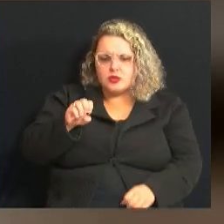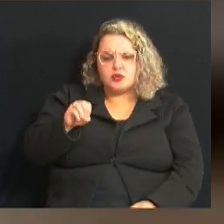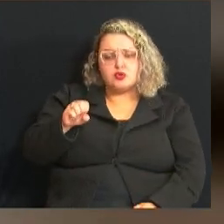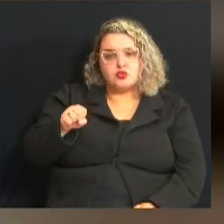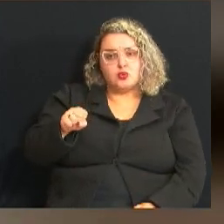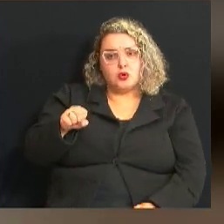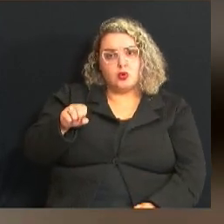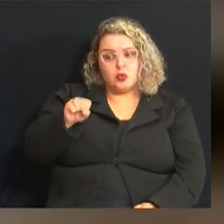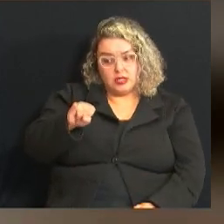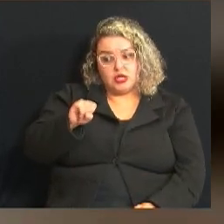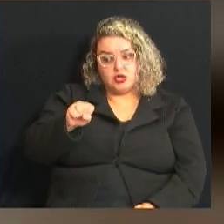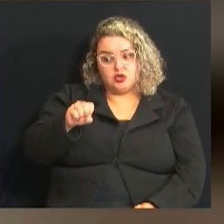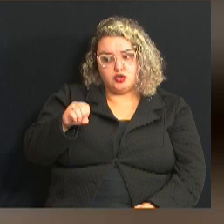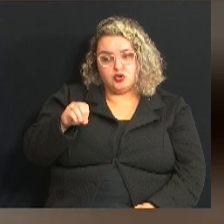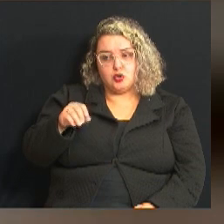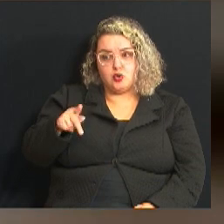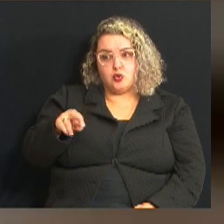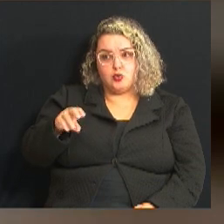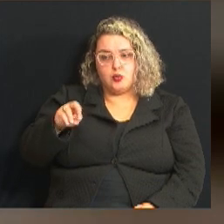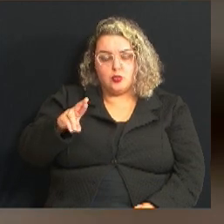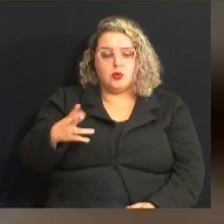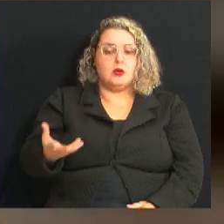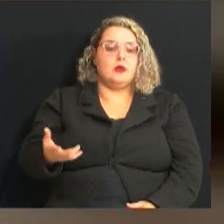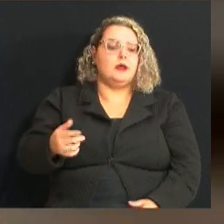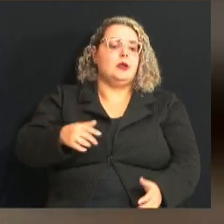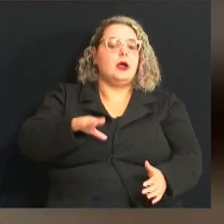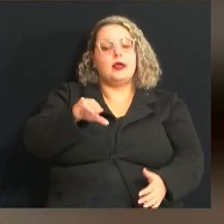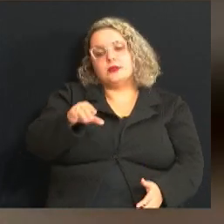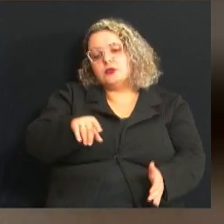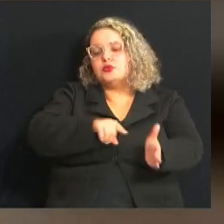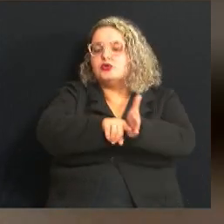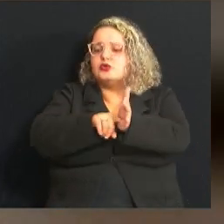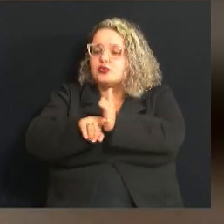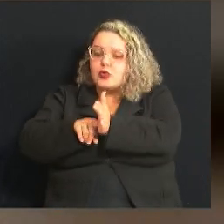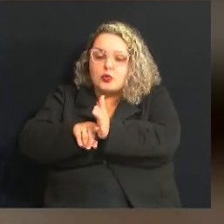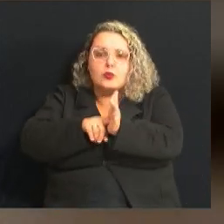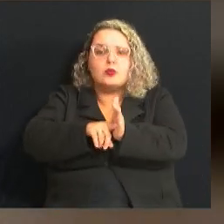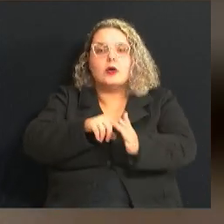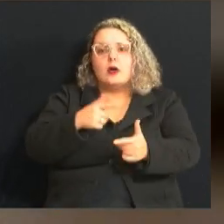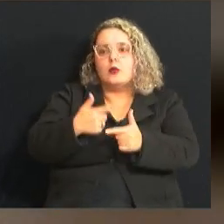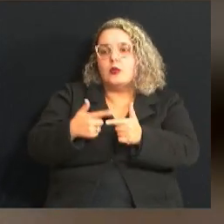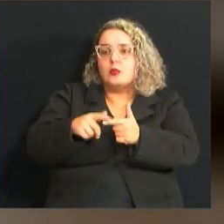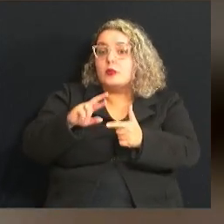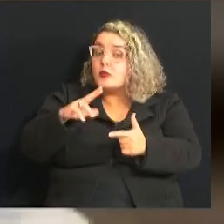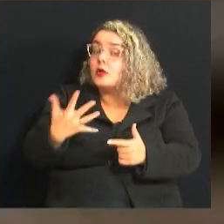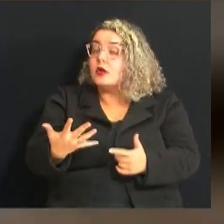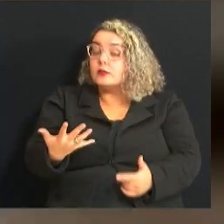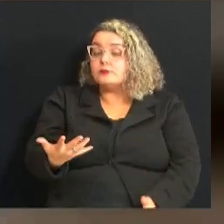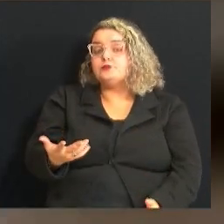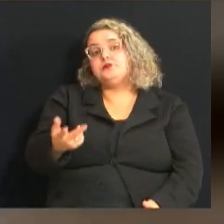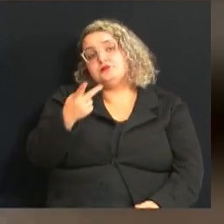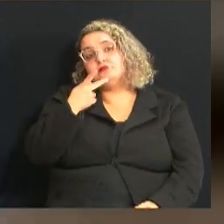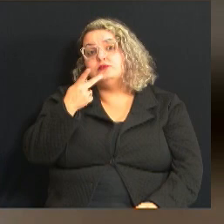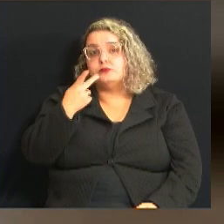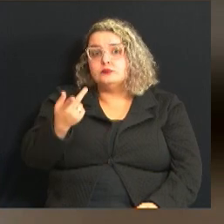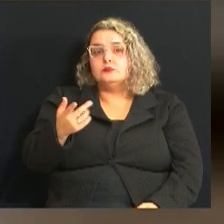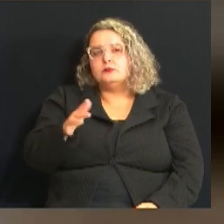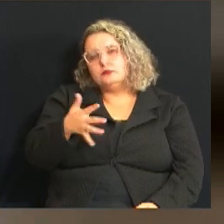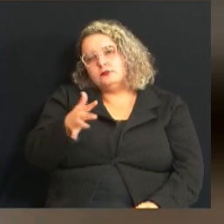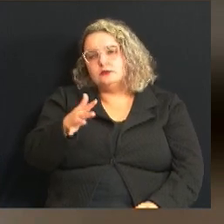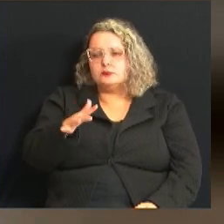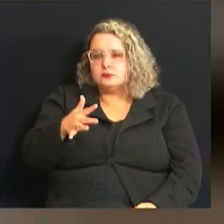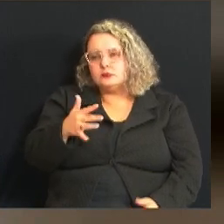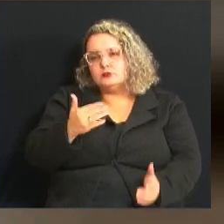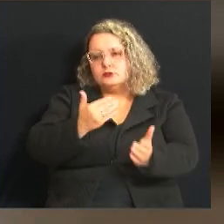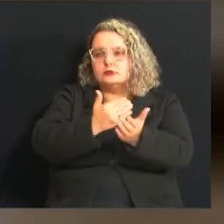que está focado na busca de soluções para os problemas, aí é que começa. Mas eu diria que isso é de aproximadamente o início